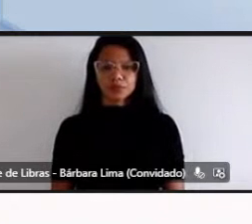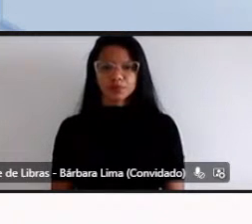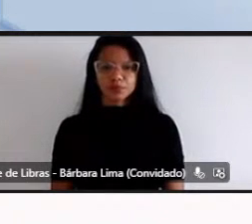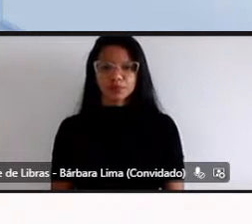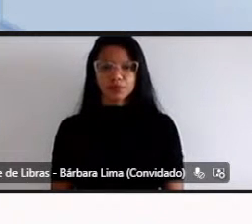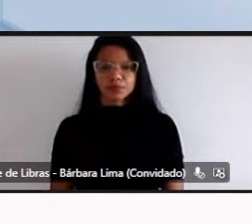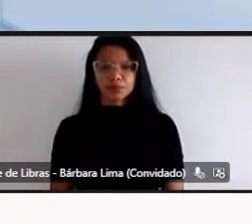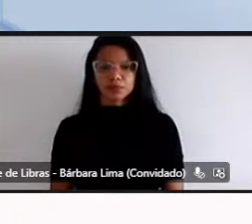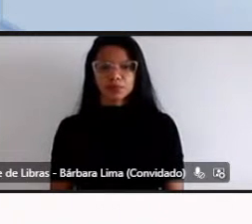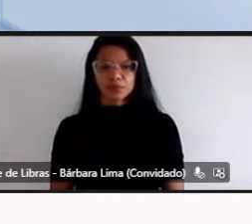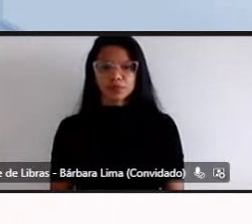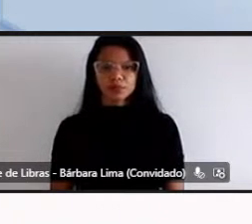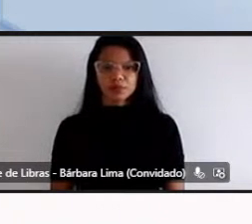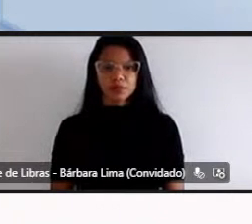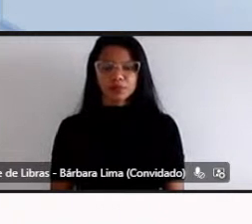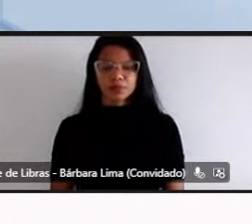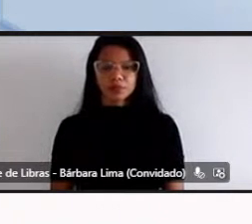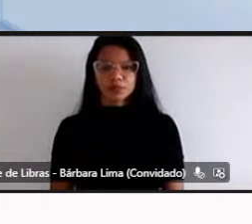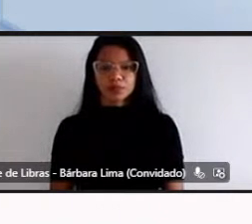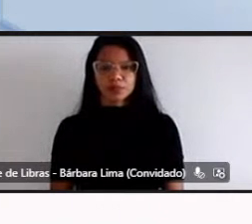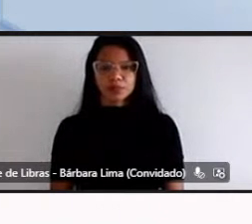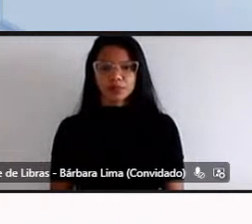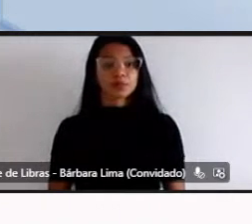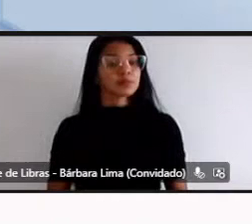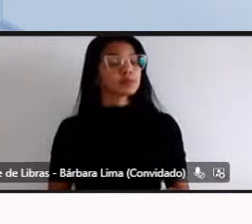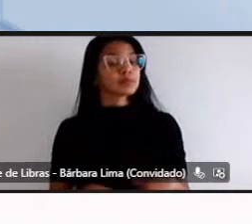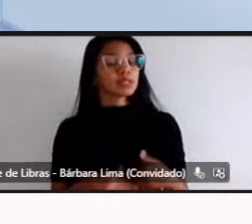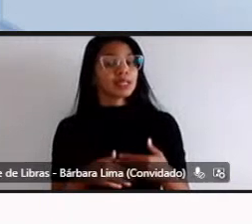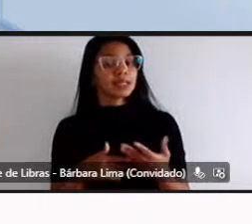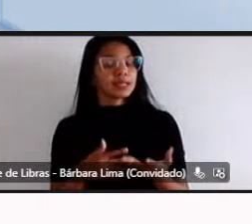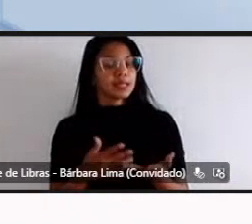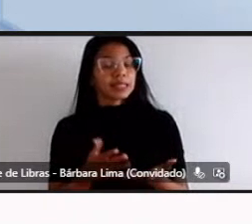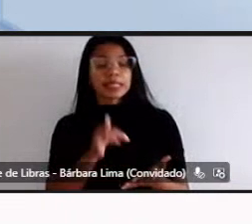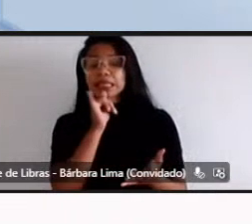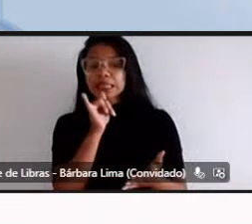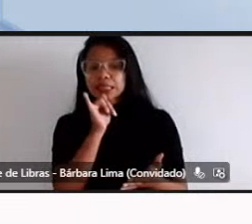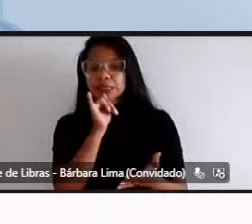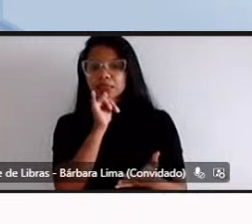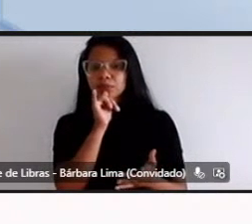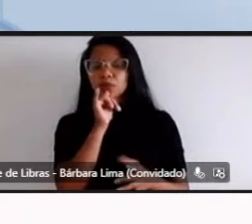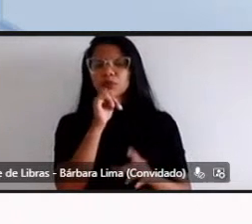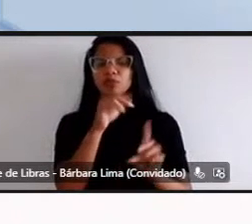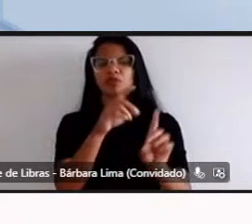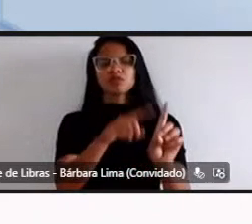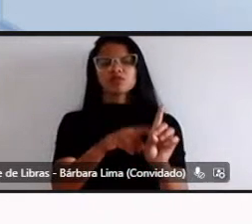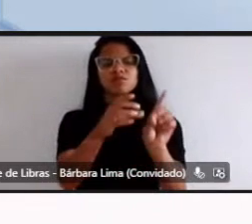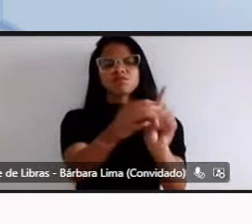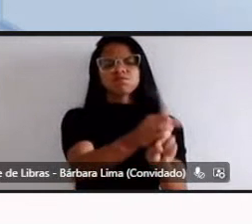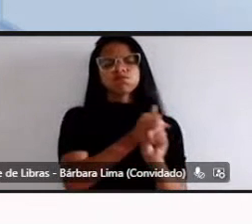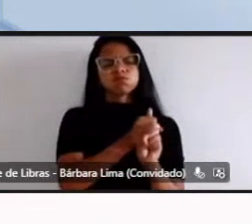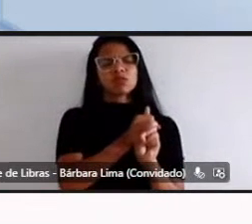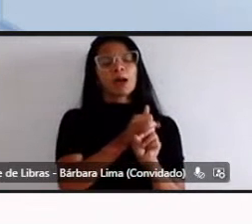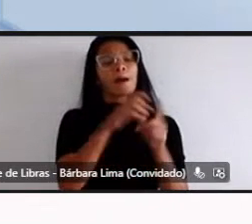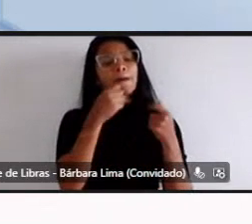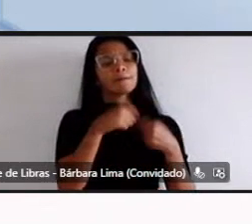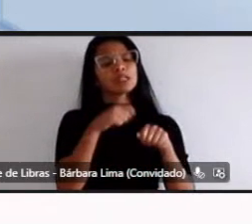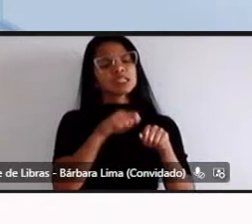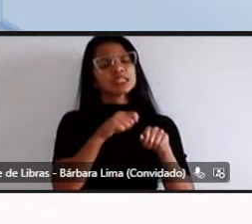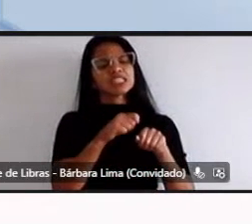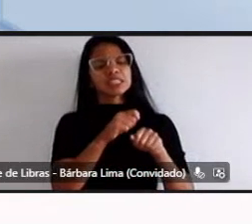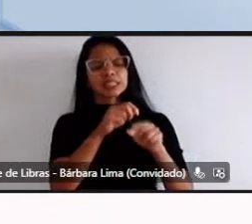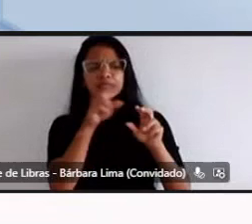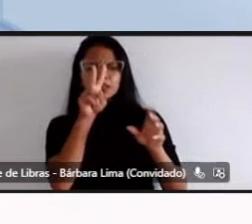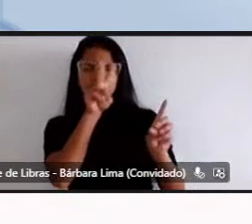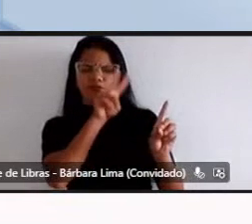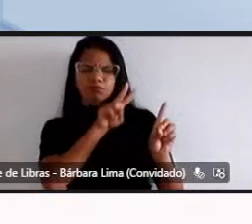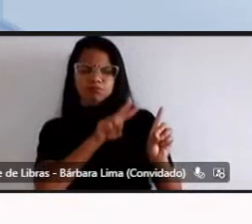court. Assim que esse criminoso é pego, ele tem que ser mantido sob controle,